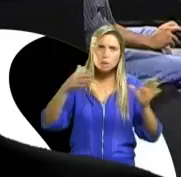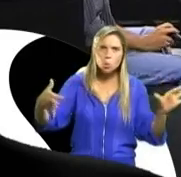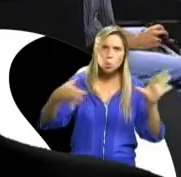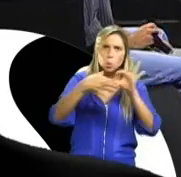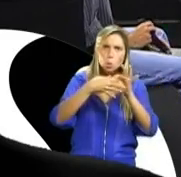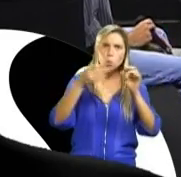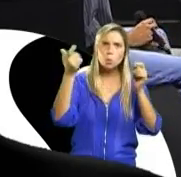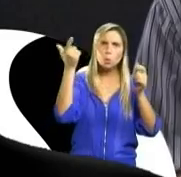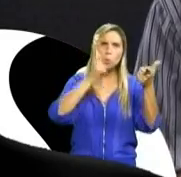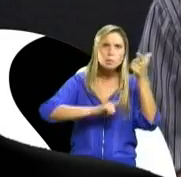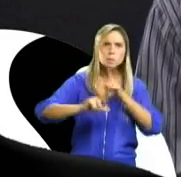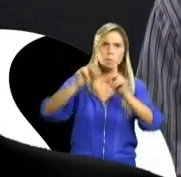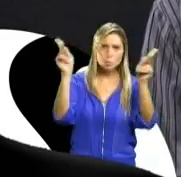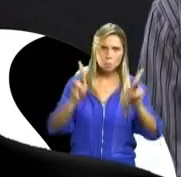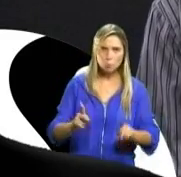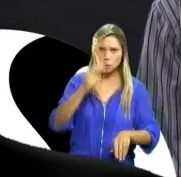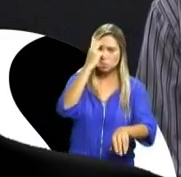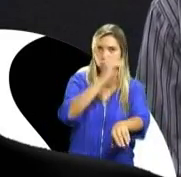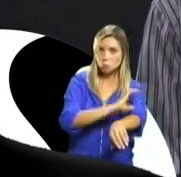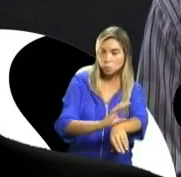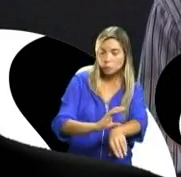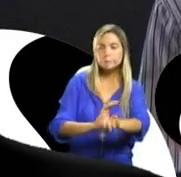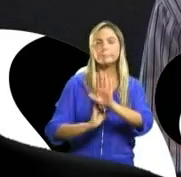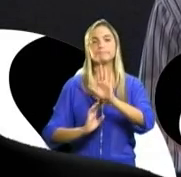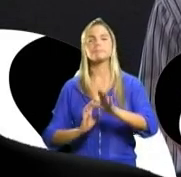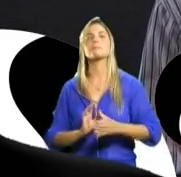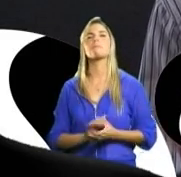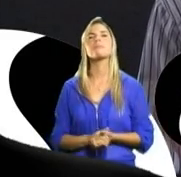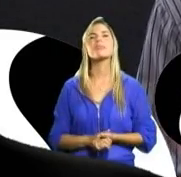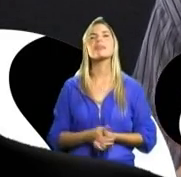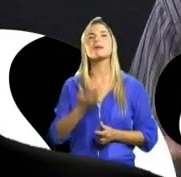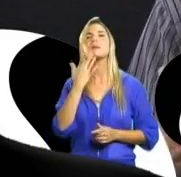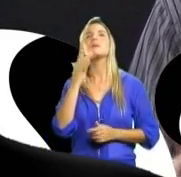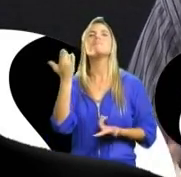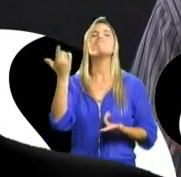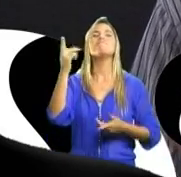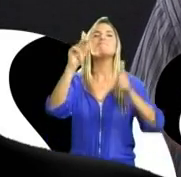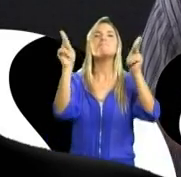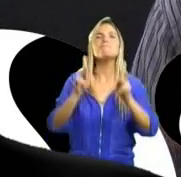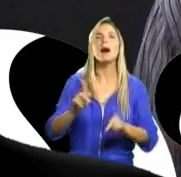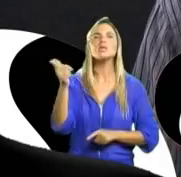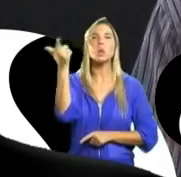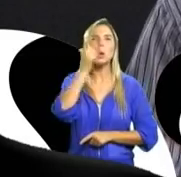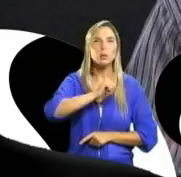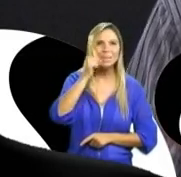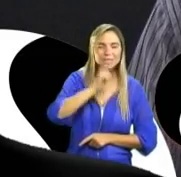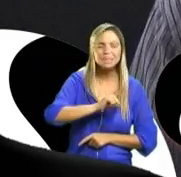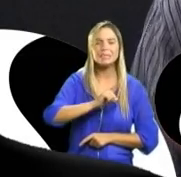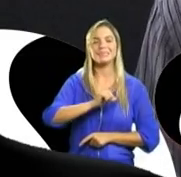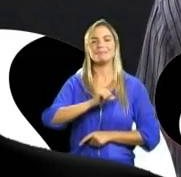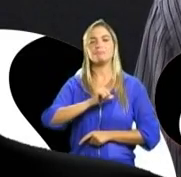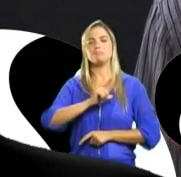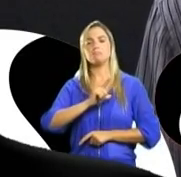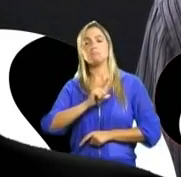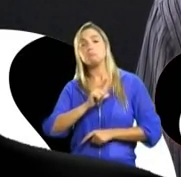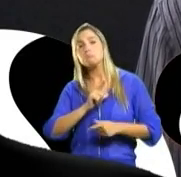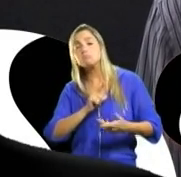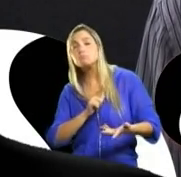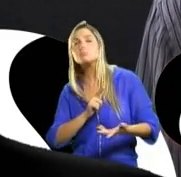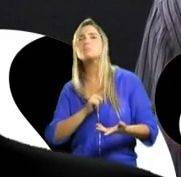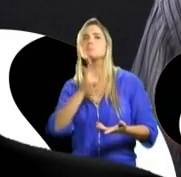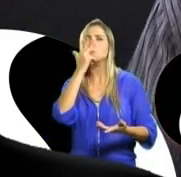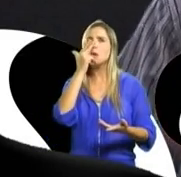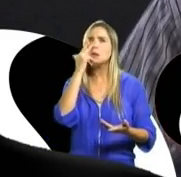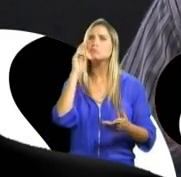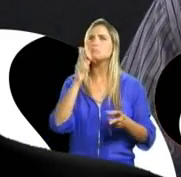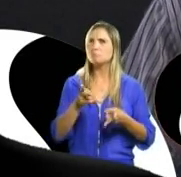essa cultura da paz? Quando traz a ideia de construção da paz, subsentende que a sociedade, todos os pactos que nós